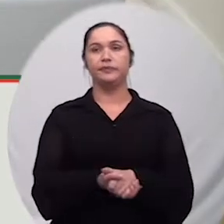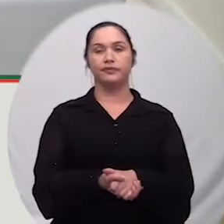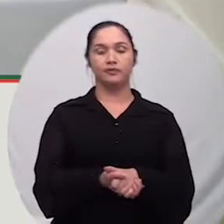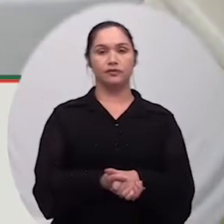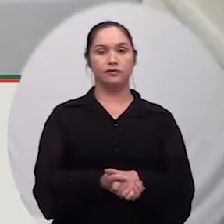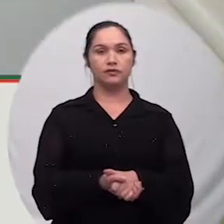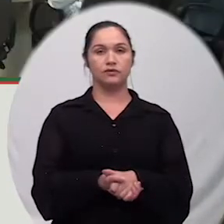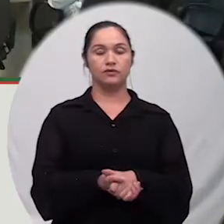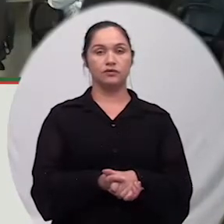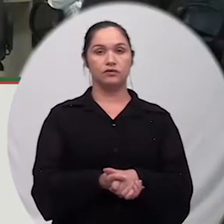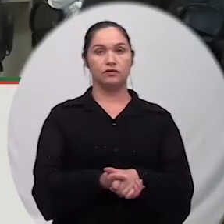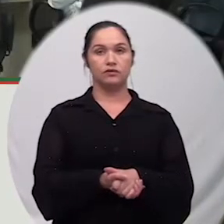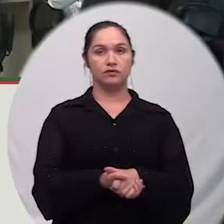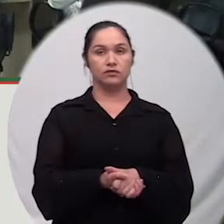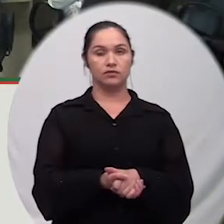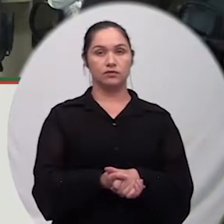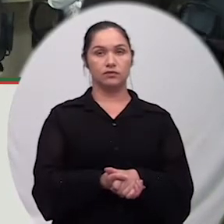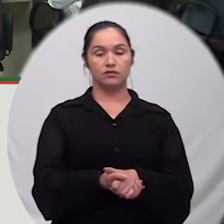substitutivo.